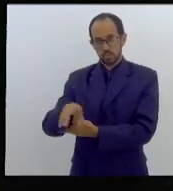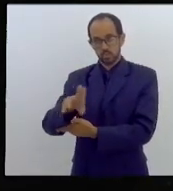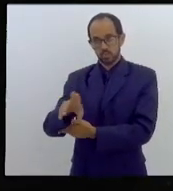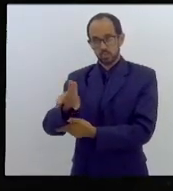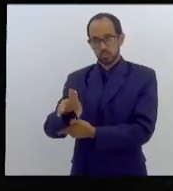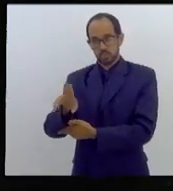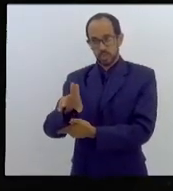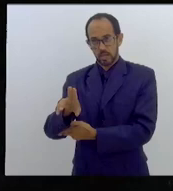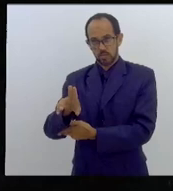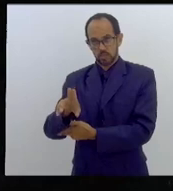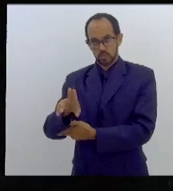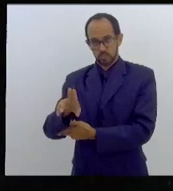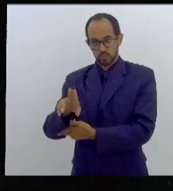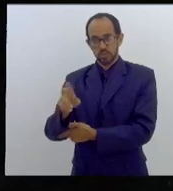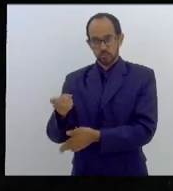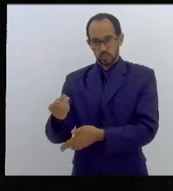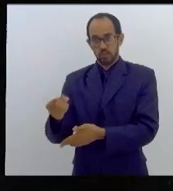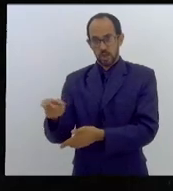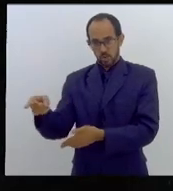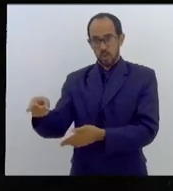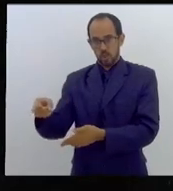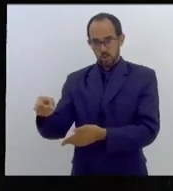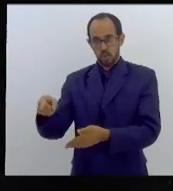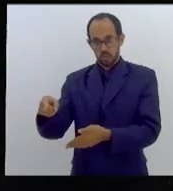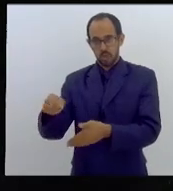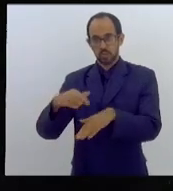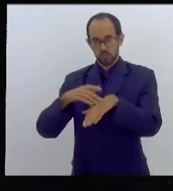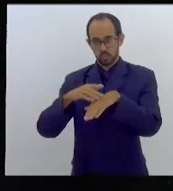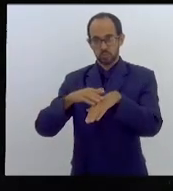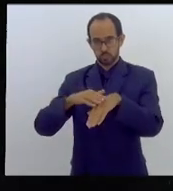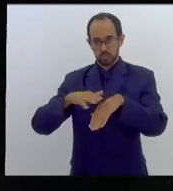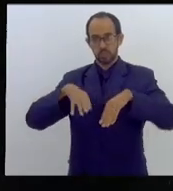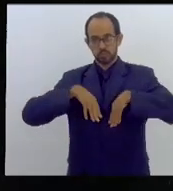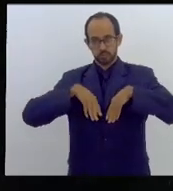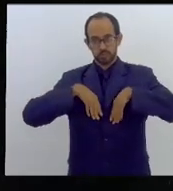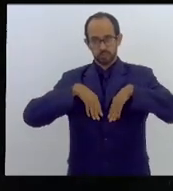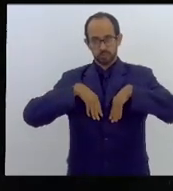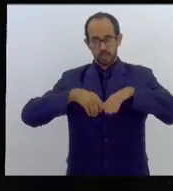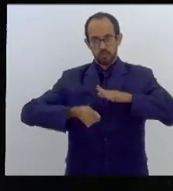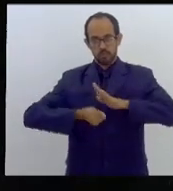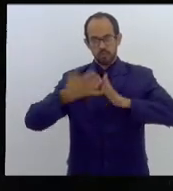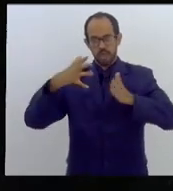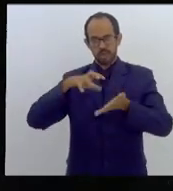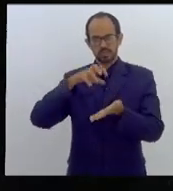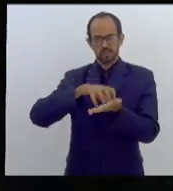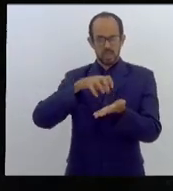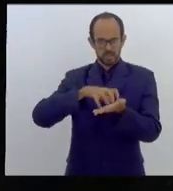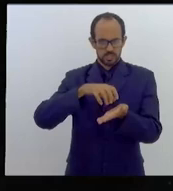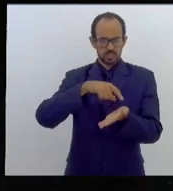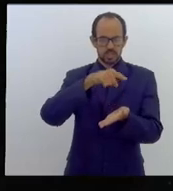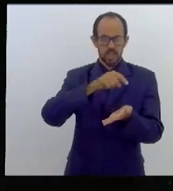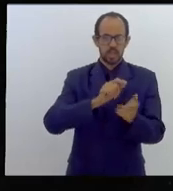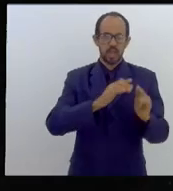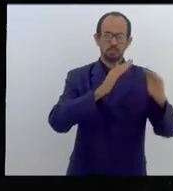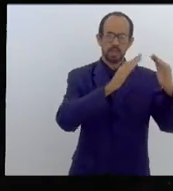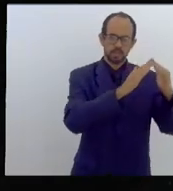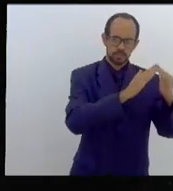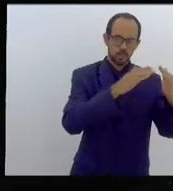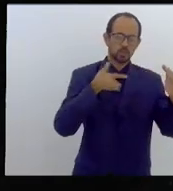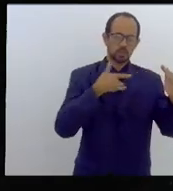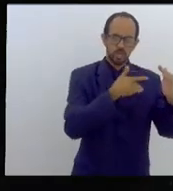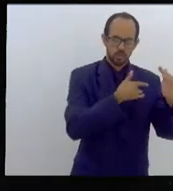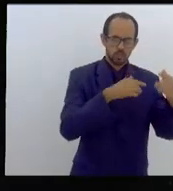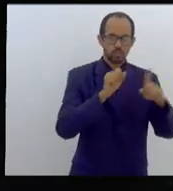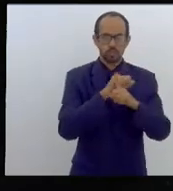utilizados na rubrica da tuberculose em várias áreas, na área da habitação, na área da saúde, na área da